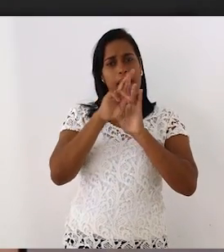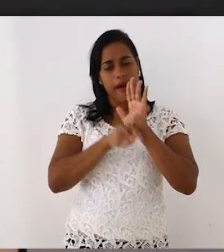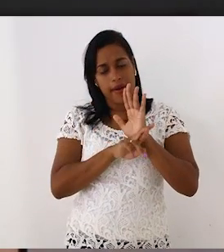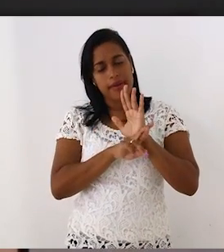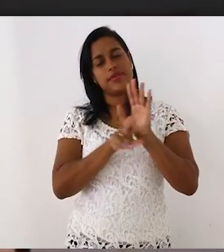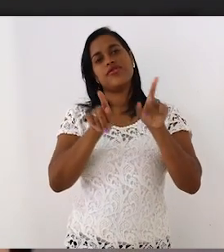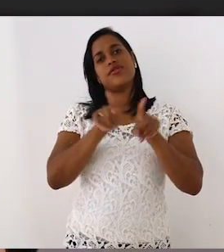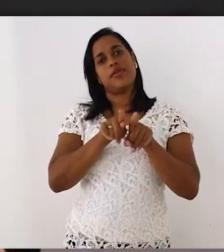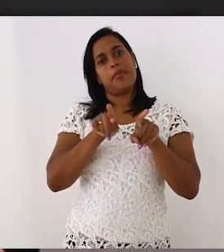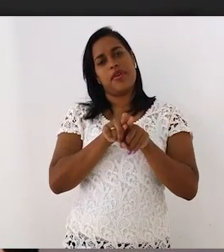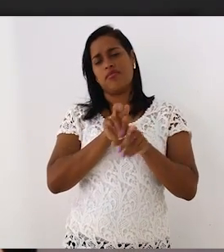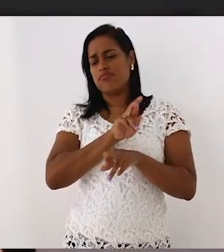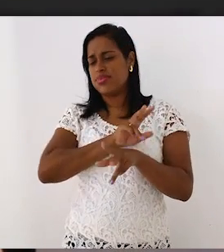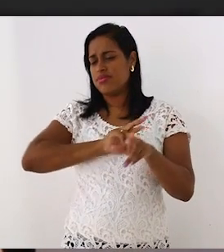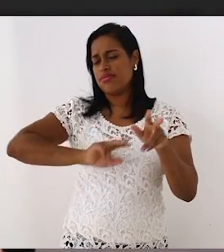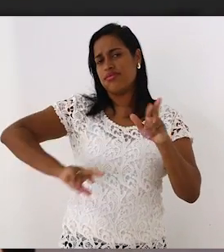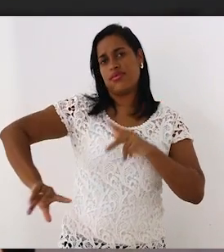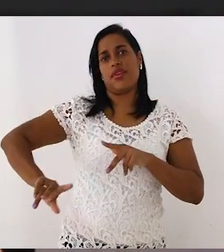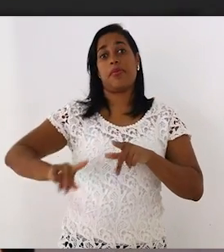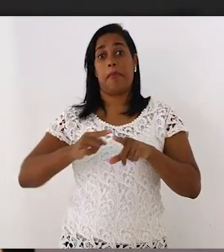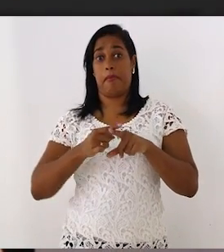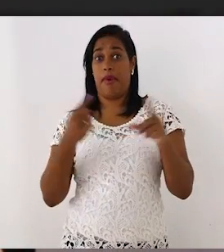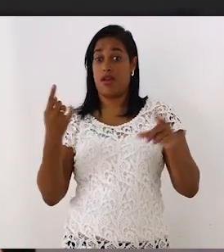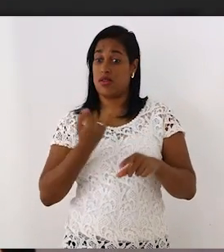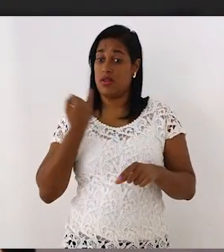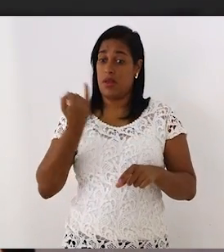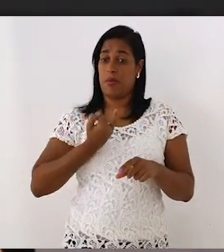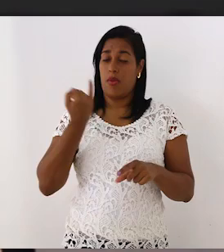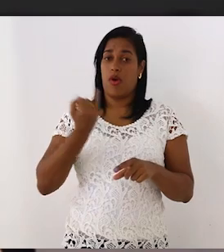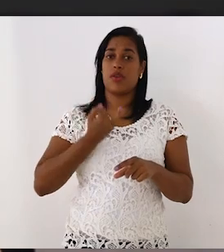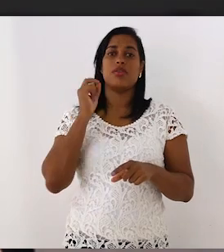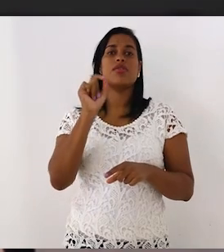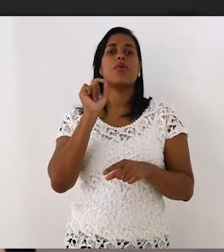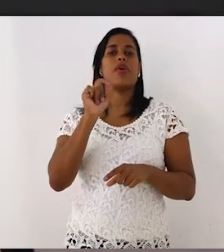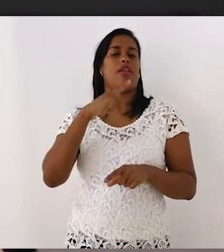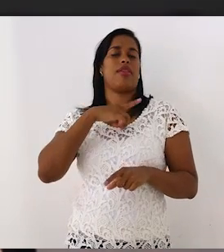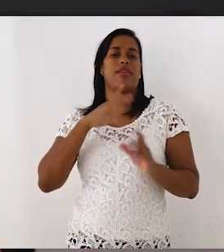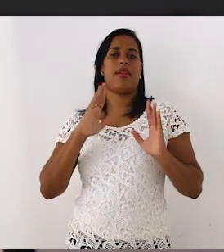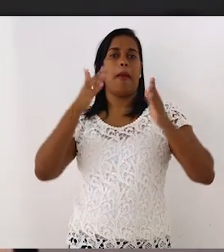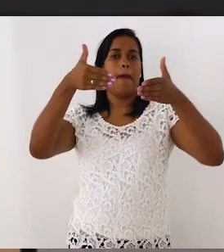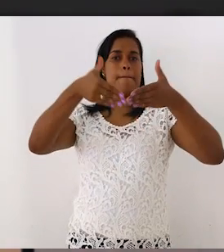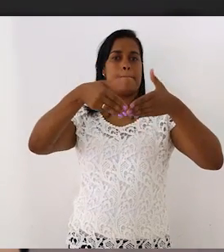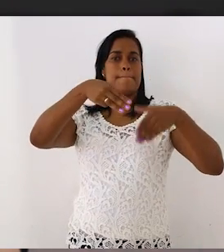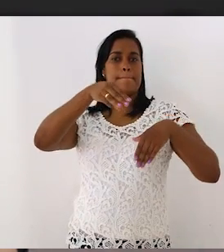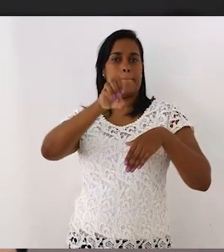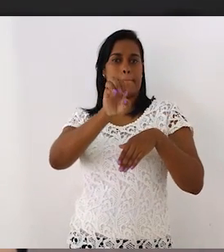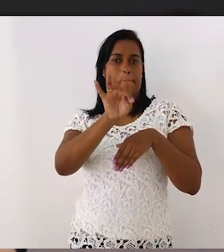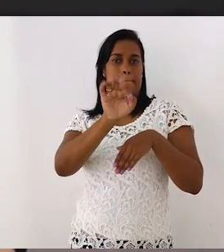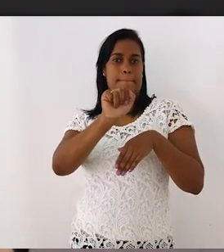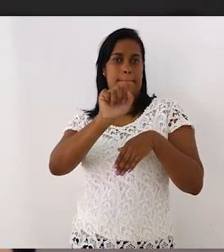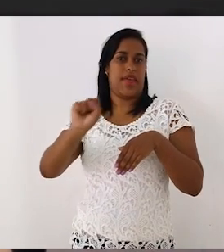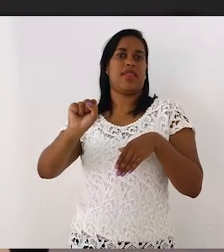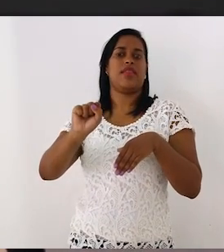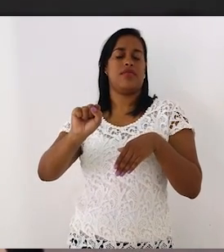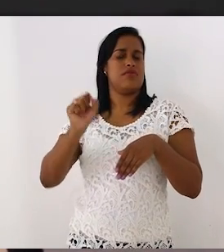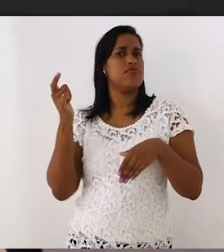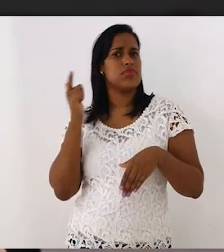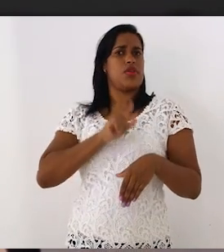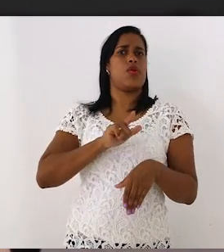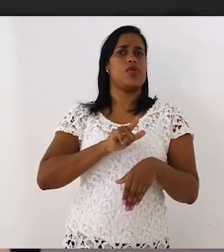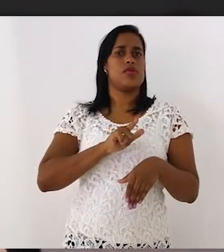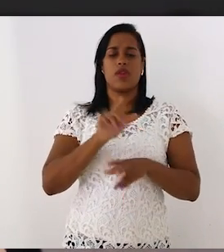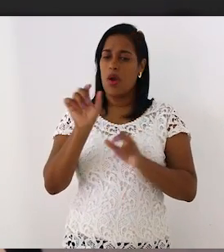enfim. Mas o mais importante é que ela tem metas a alcançar. Enfim, ela é uma organização como outra